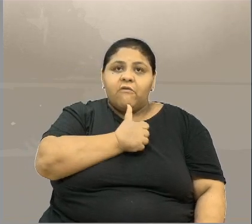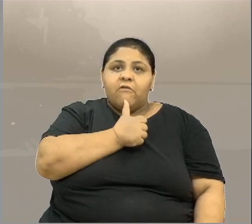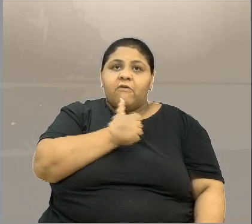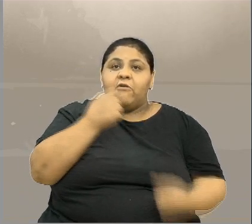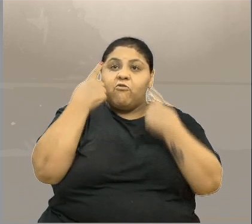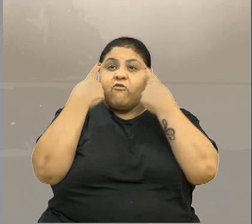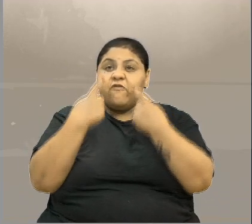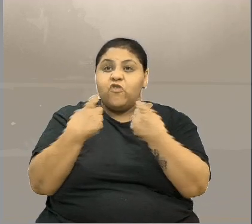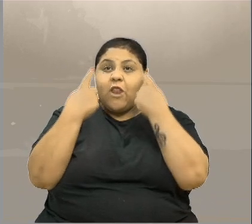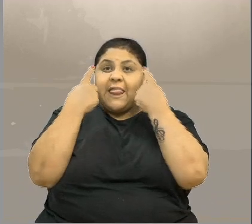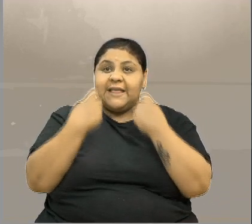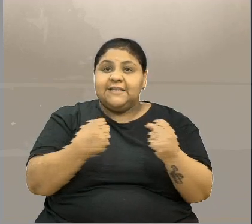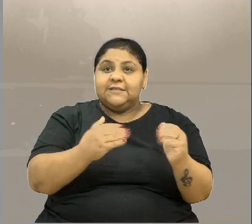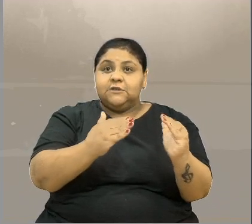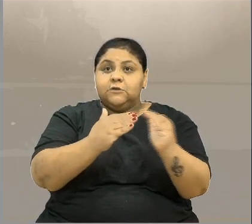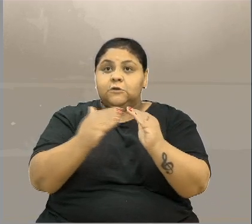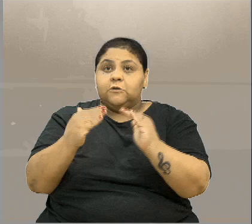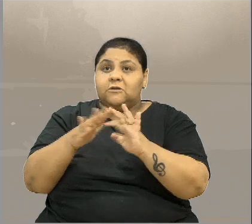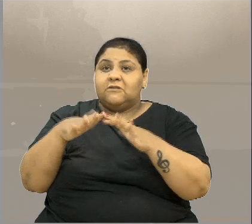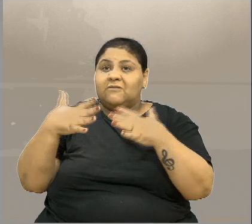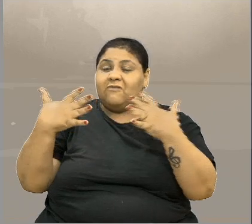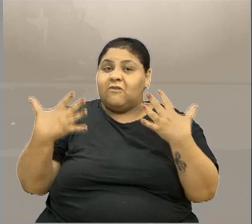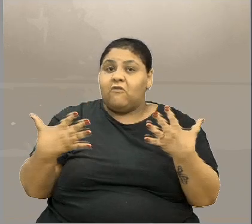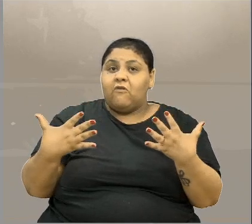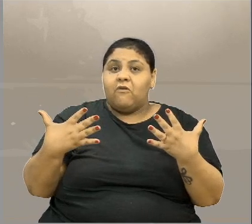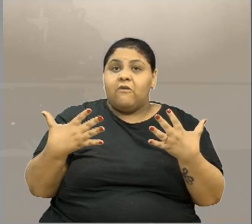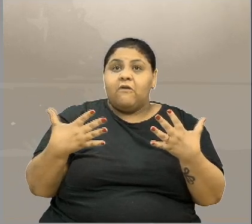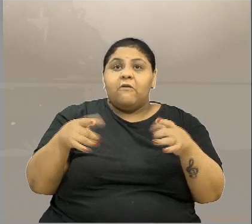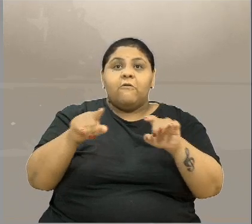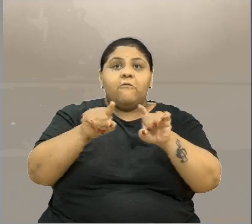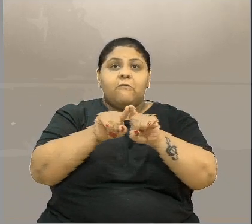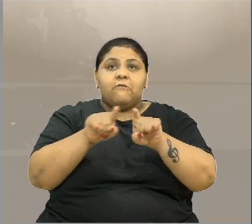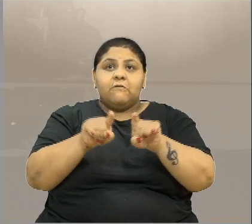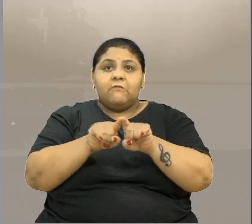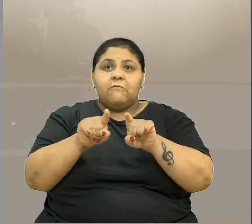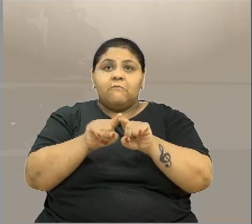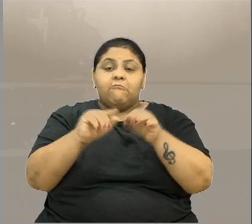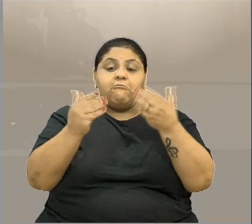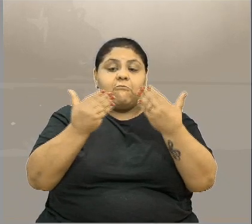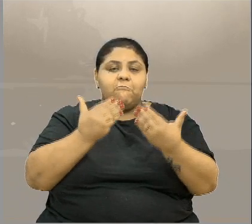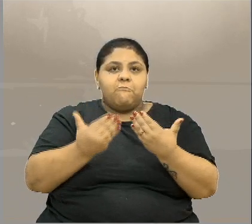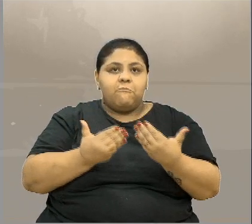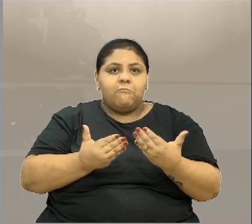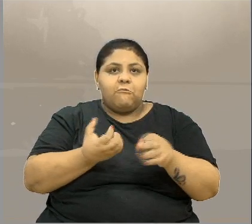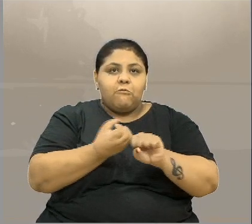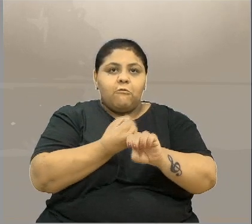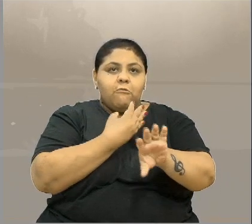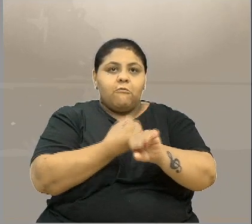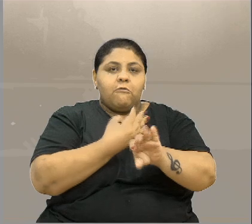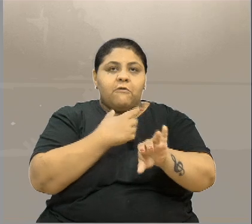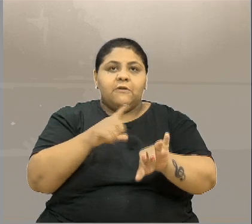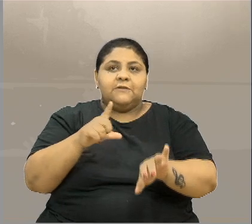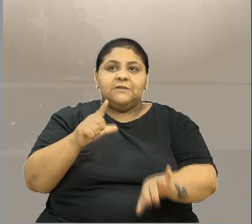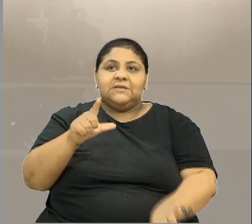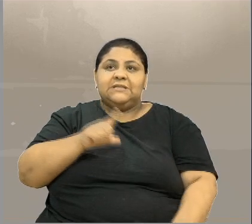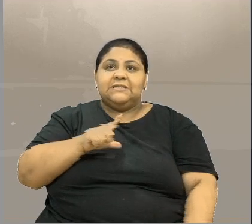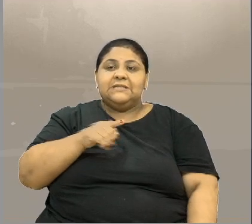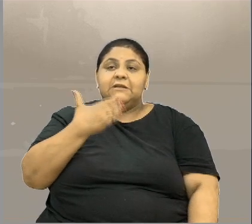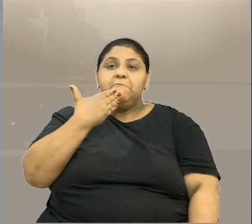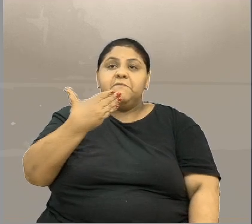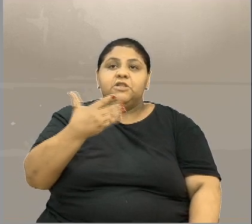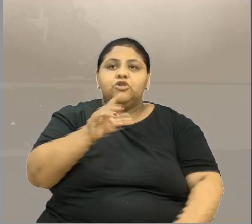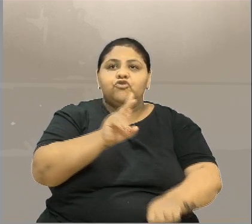violência doméstica, ou seja, isso passa a ser também, né, avaliado pela SMED quando há solicitação de